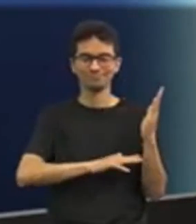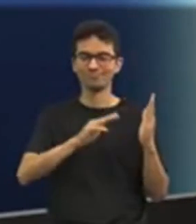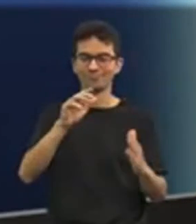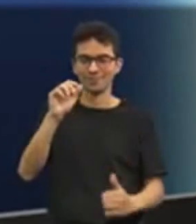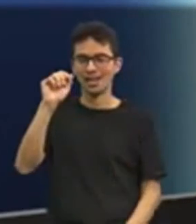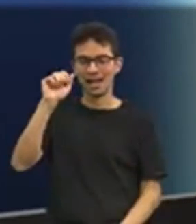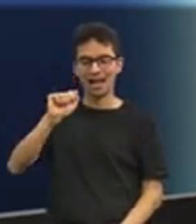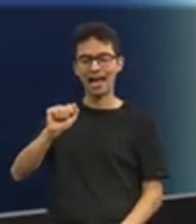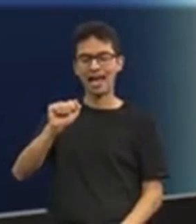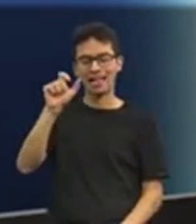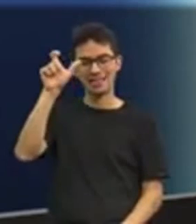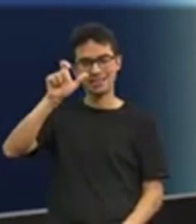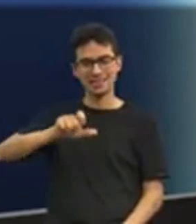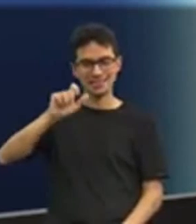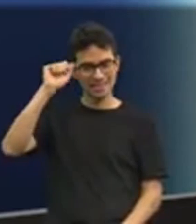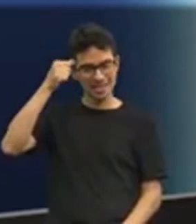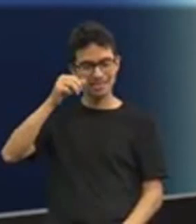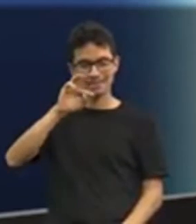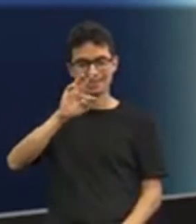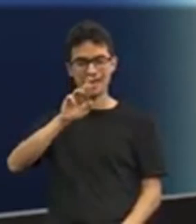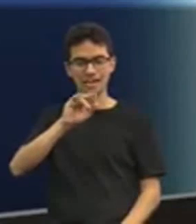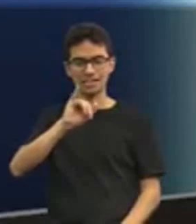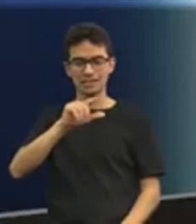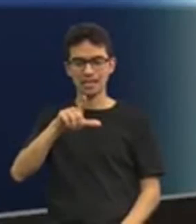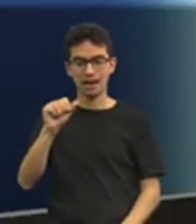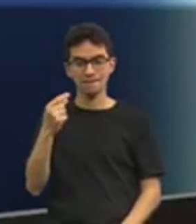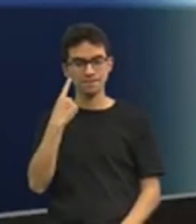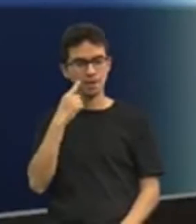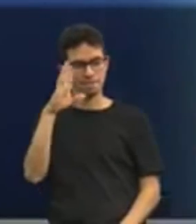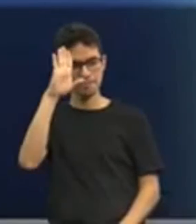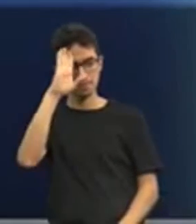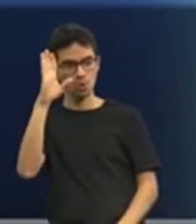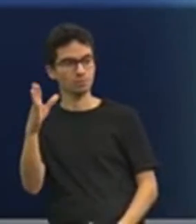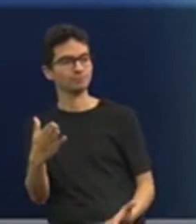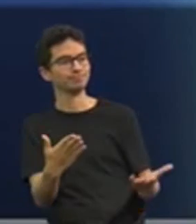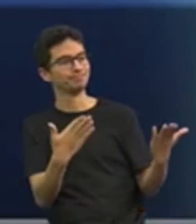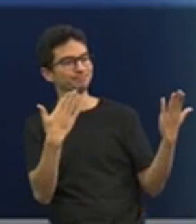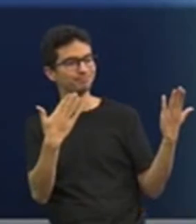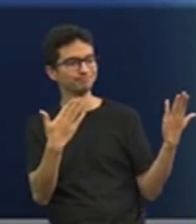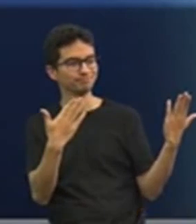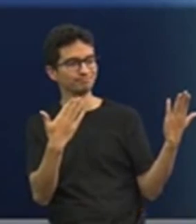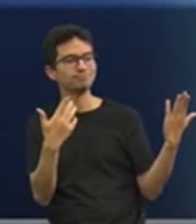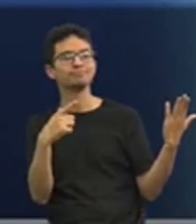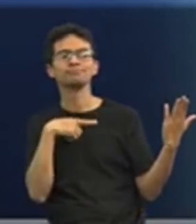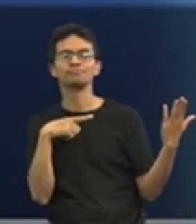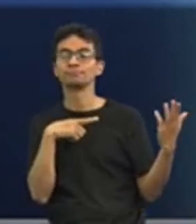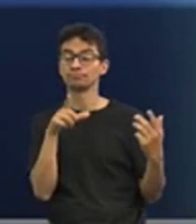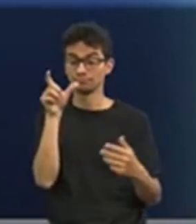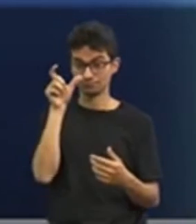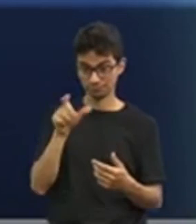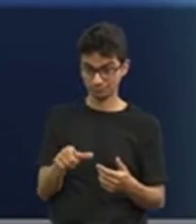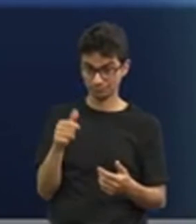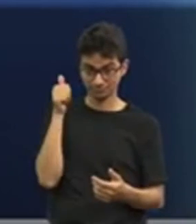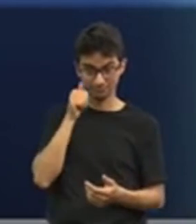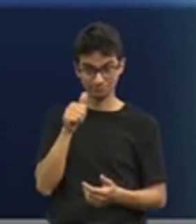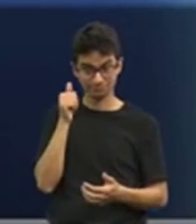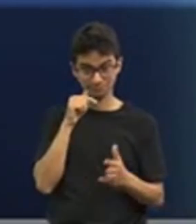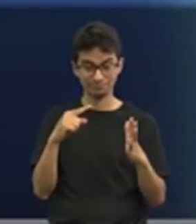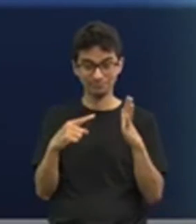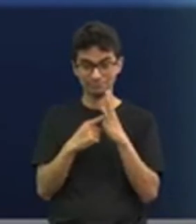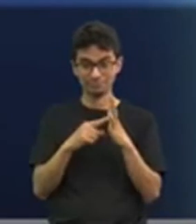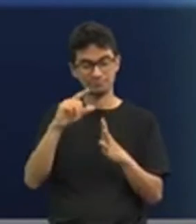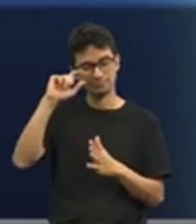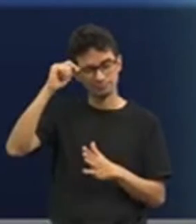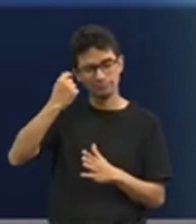Tarsila do Amaral não dá uma olhadinha com destaque a imagem Olha só nós temos aqui uma imagem de uma negra tá